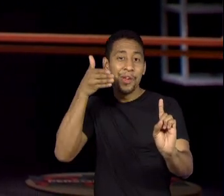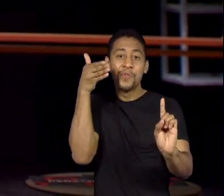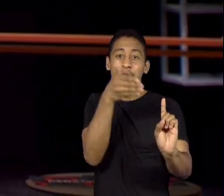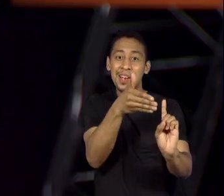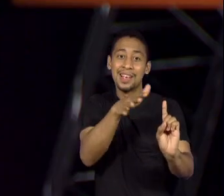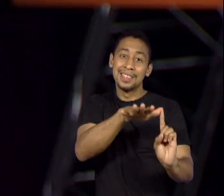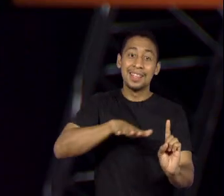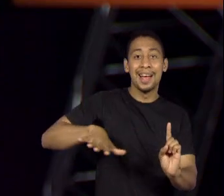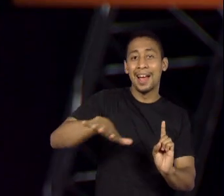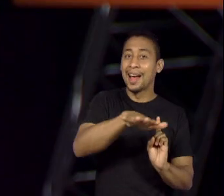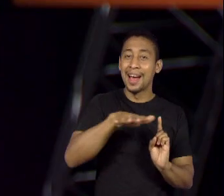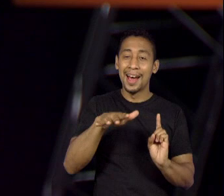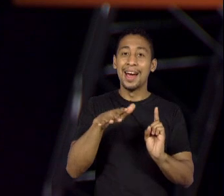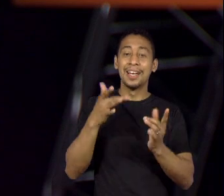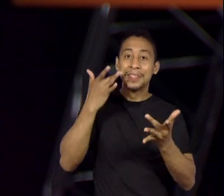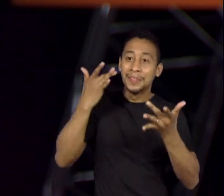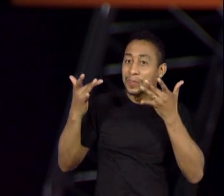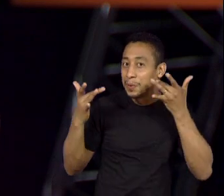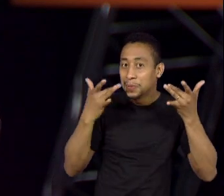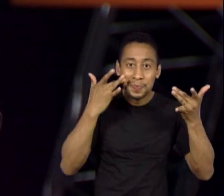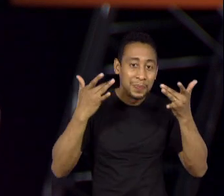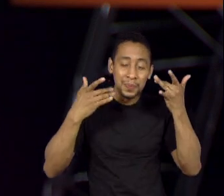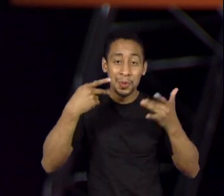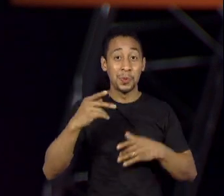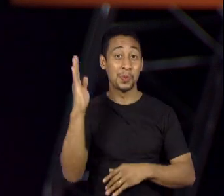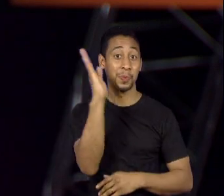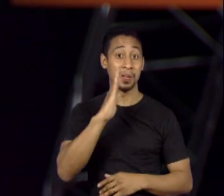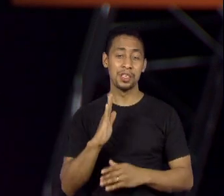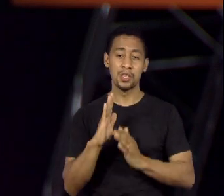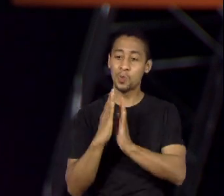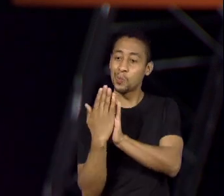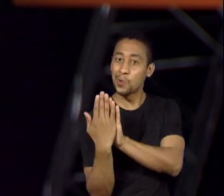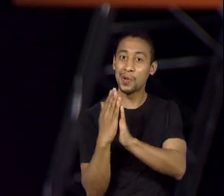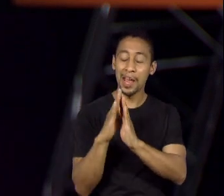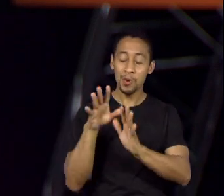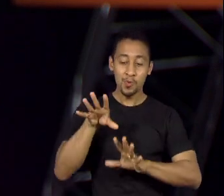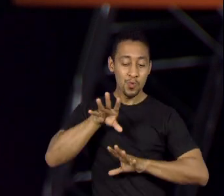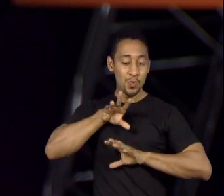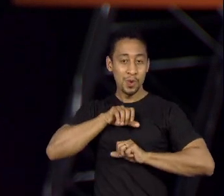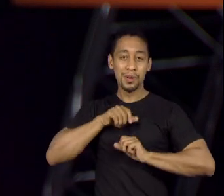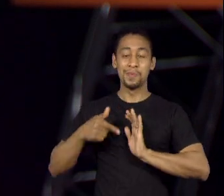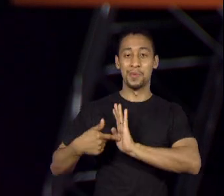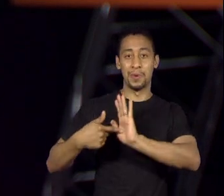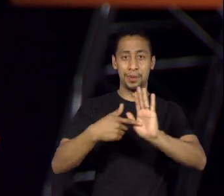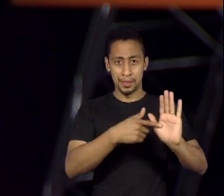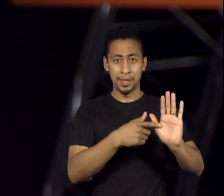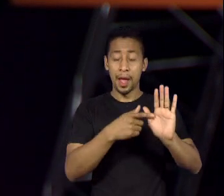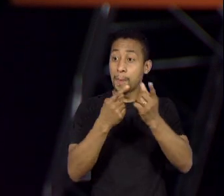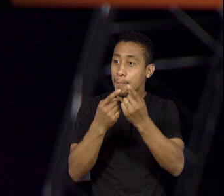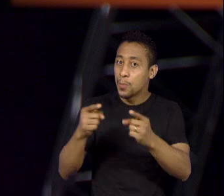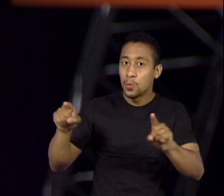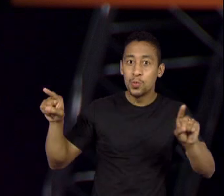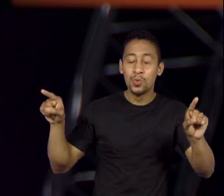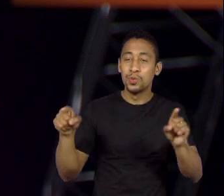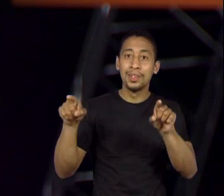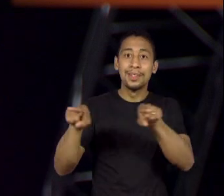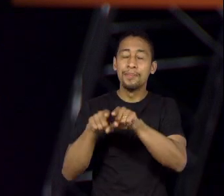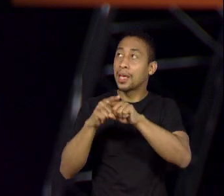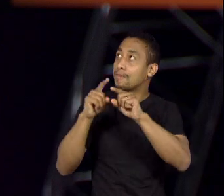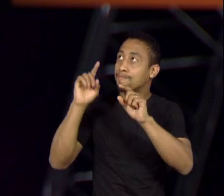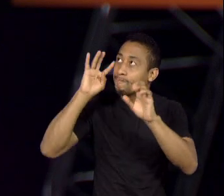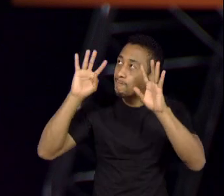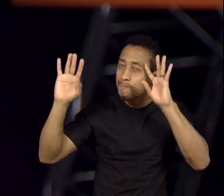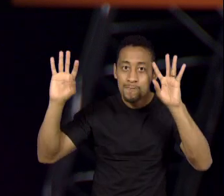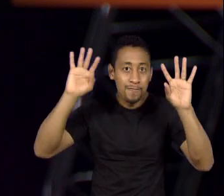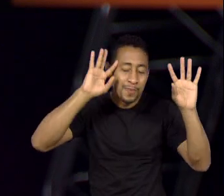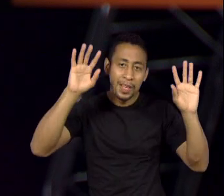Brasil. Criador de espetáculos onde o lúdico, a poesia e a música tinham papéis preponderantes, ele circulava com